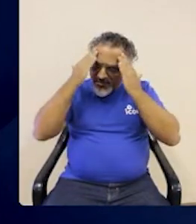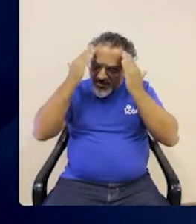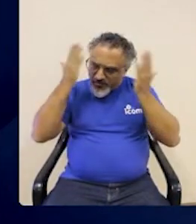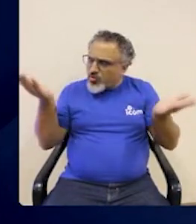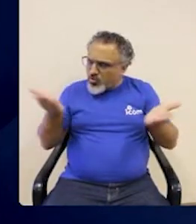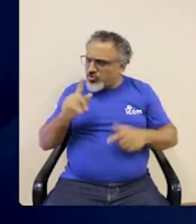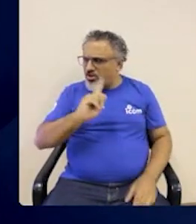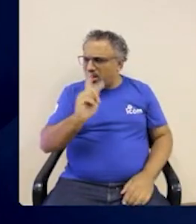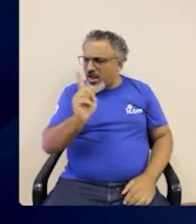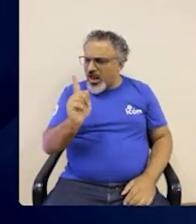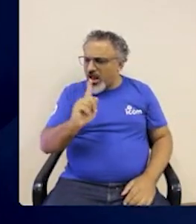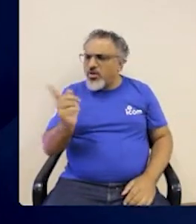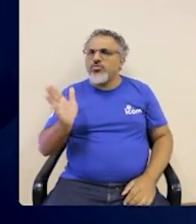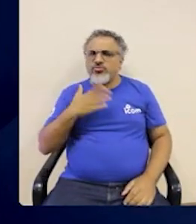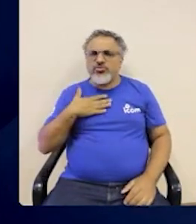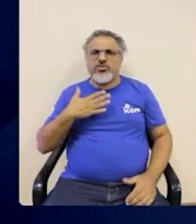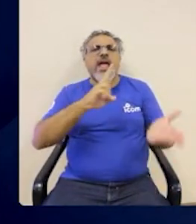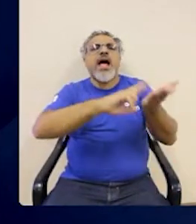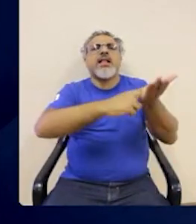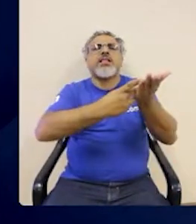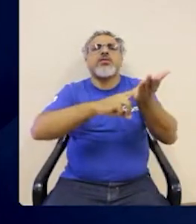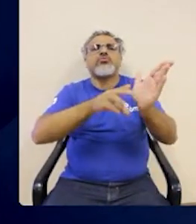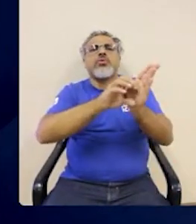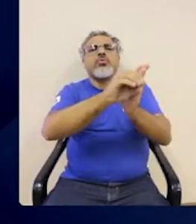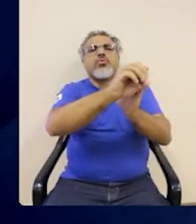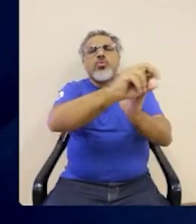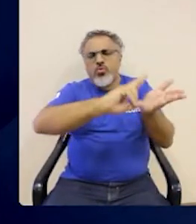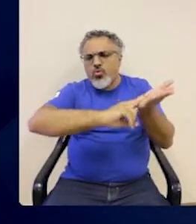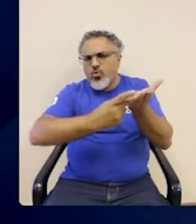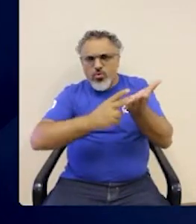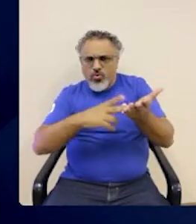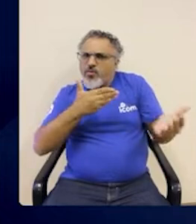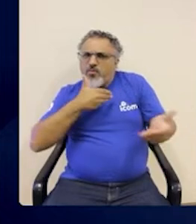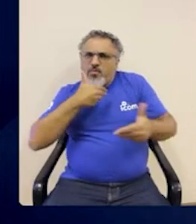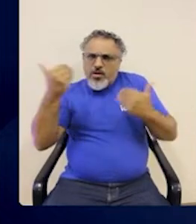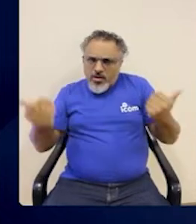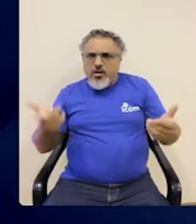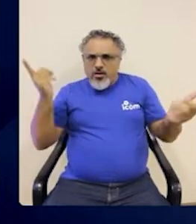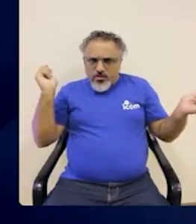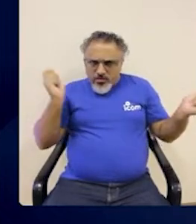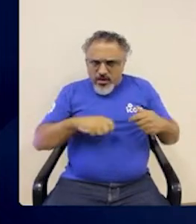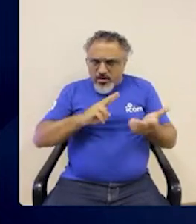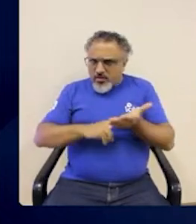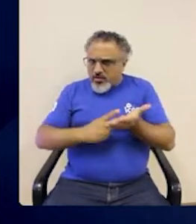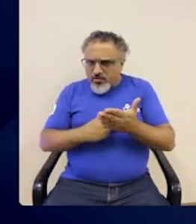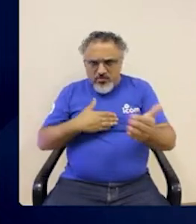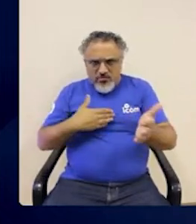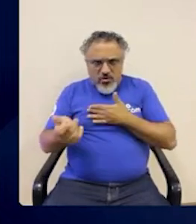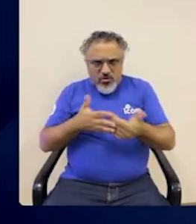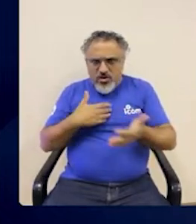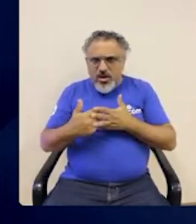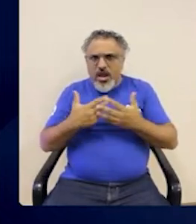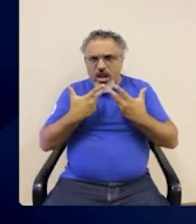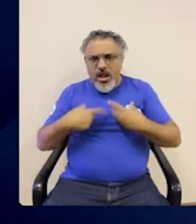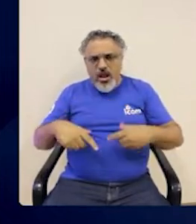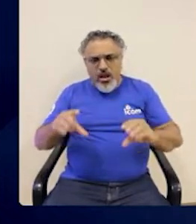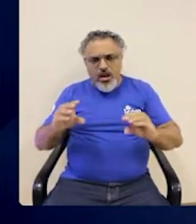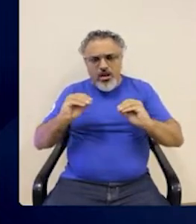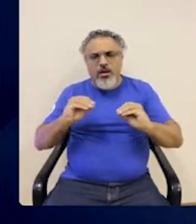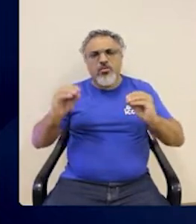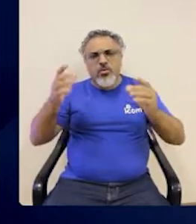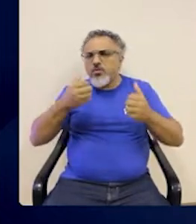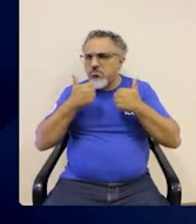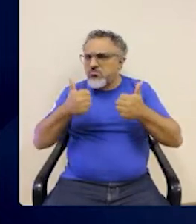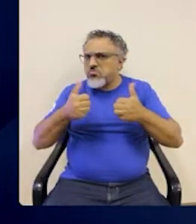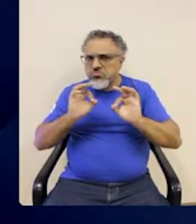a gente tem uma série de tradutores aí para a gente acessar a melhor evidência e conseguir traduzir para qualquer língua. E o segundo